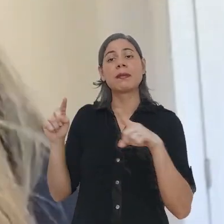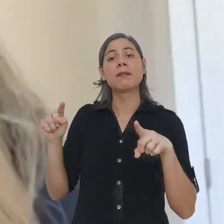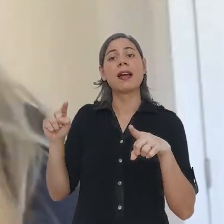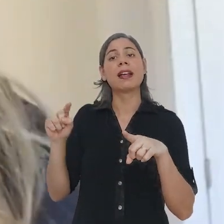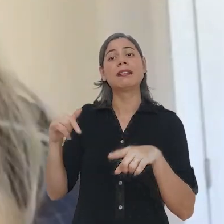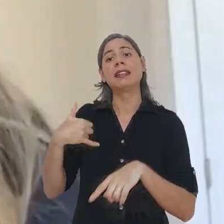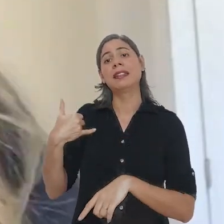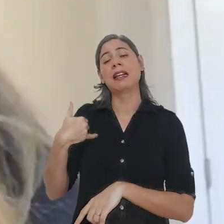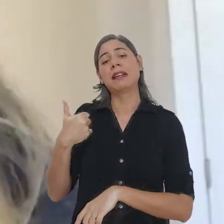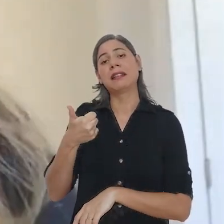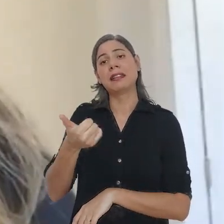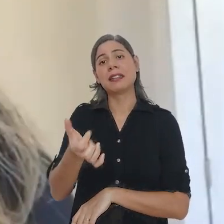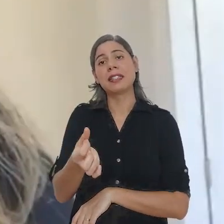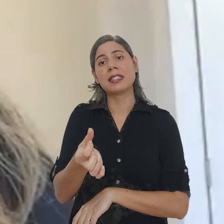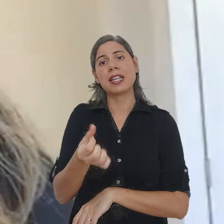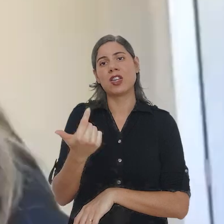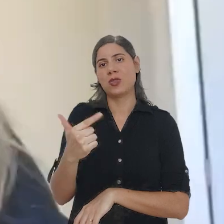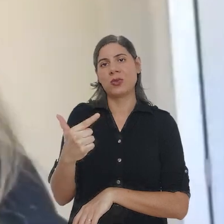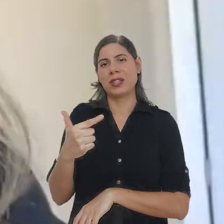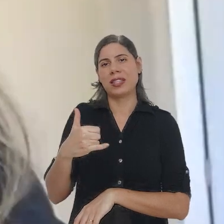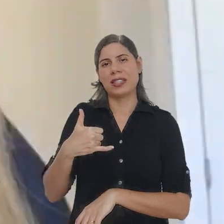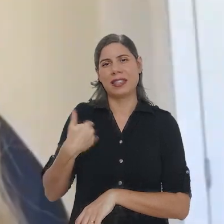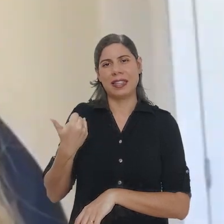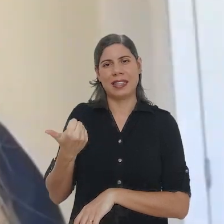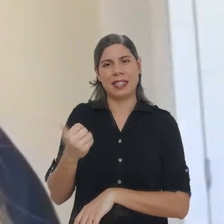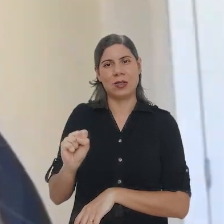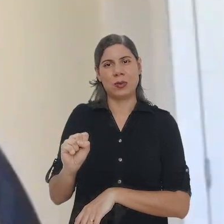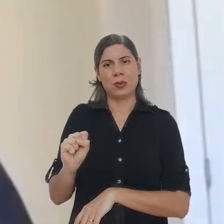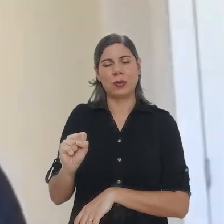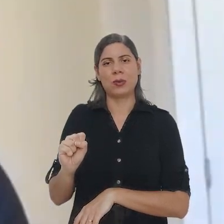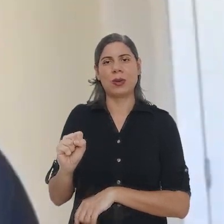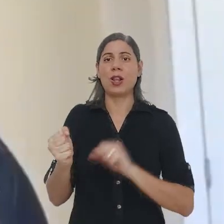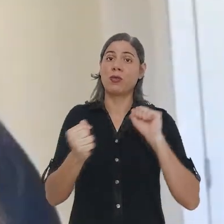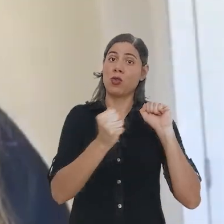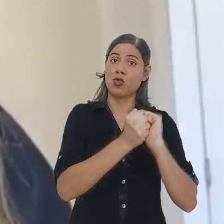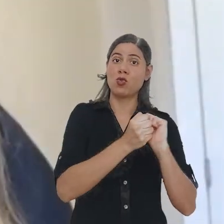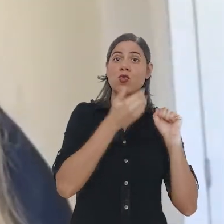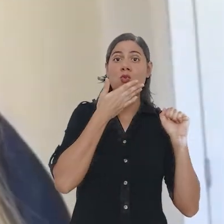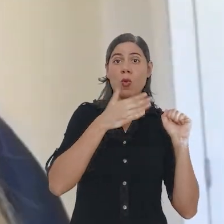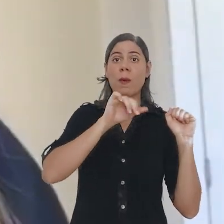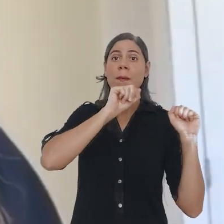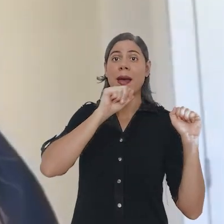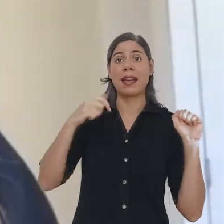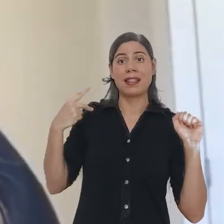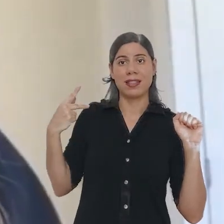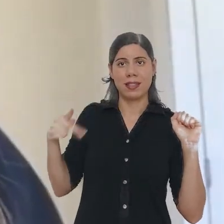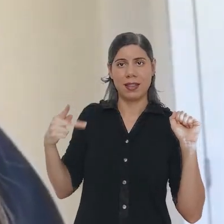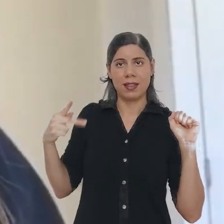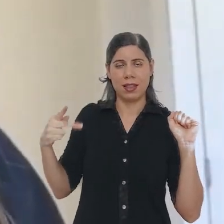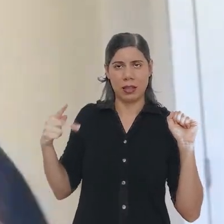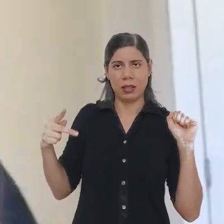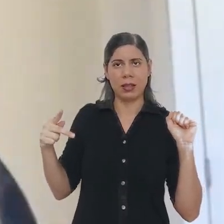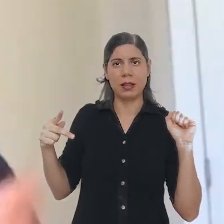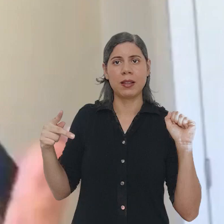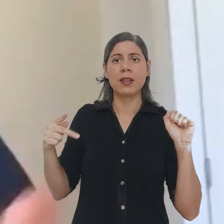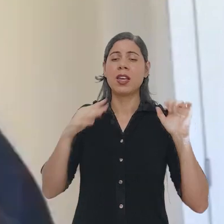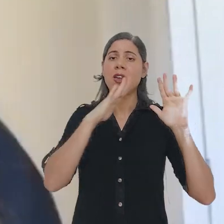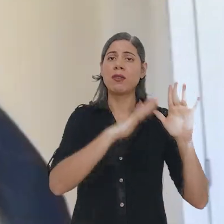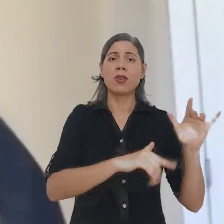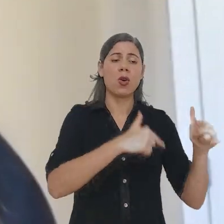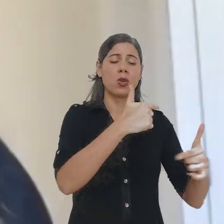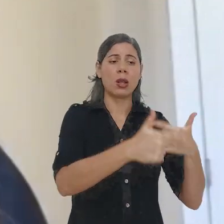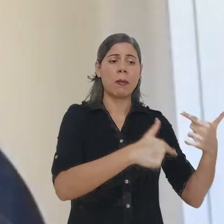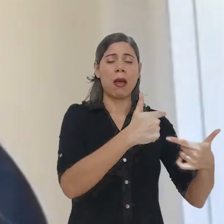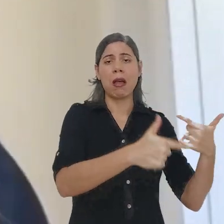mas ele tinha apenas 16 anos, ele não tinha 18. Então ele foi com o pai e ficou com o pai dele